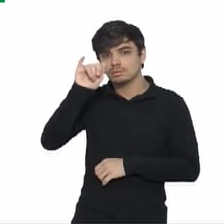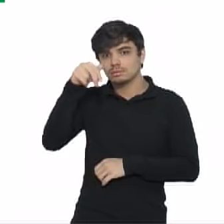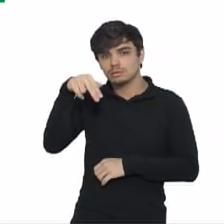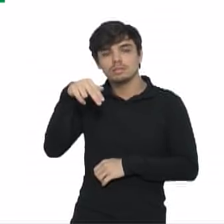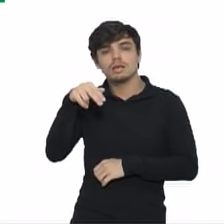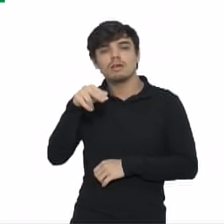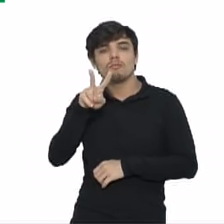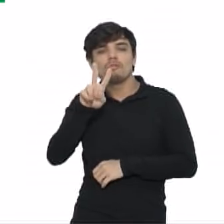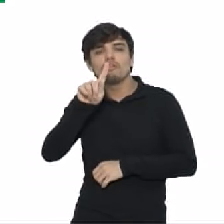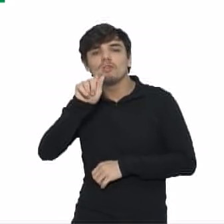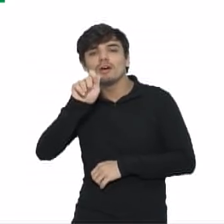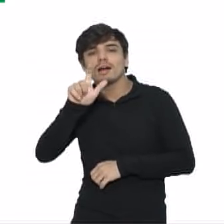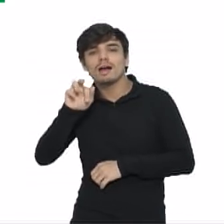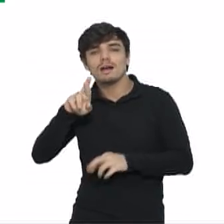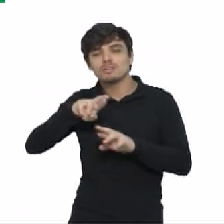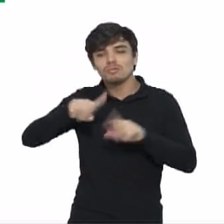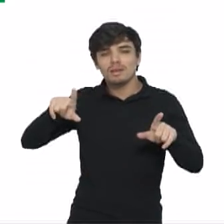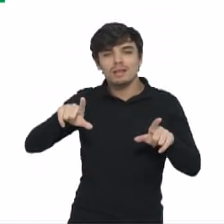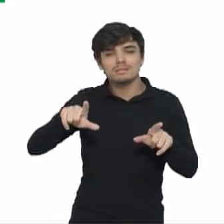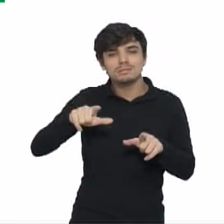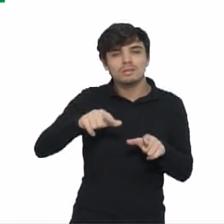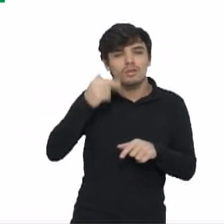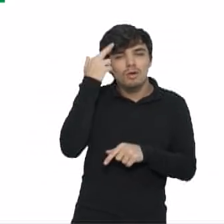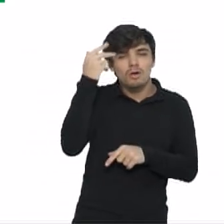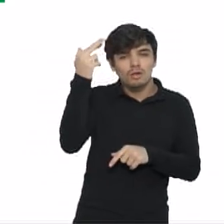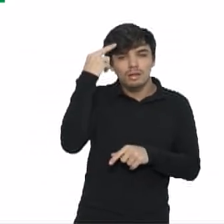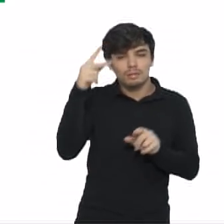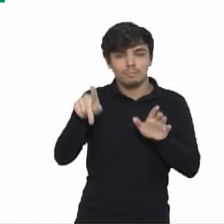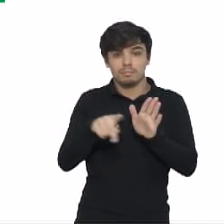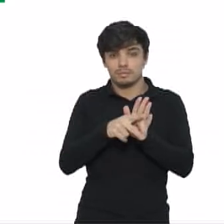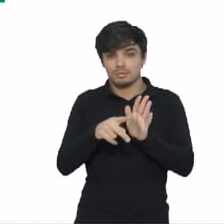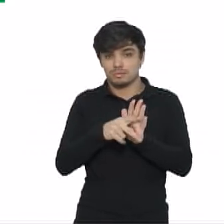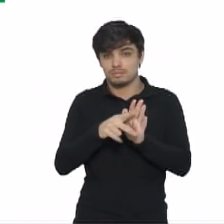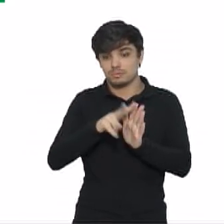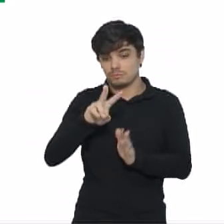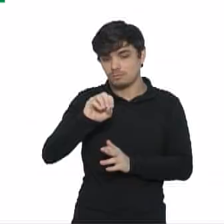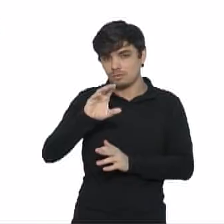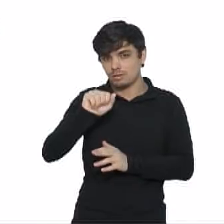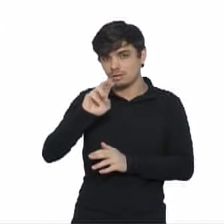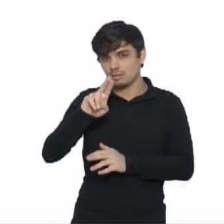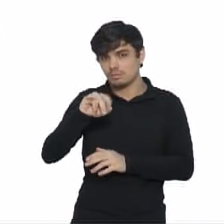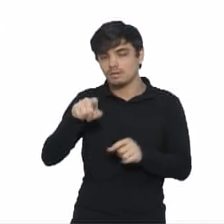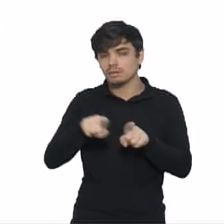se diferenciava do latim clássico pelo vocabulário e pela pronúncia.